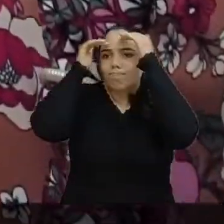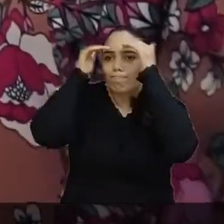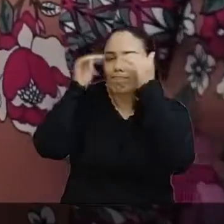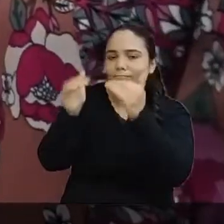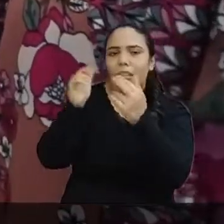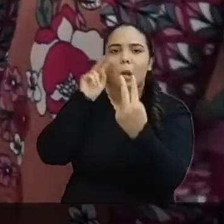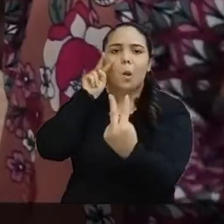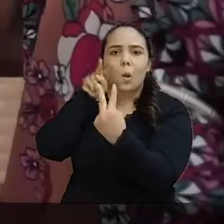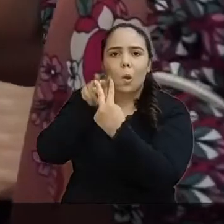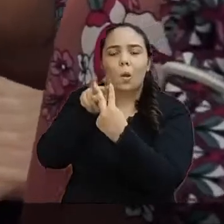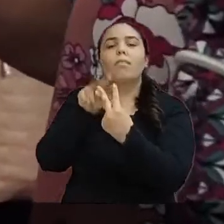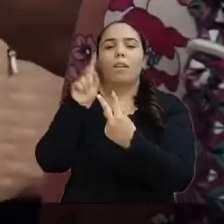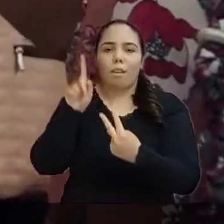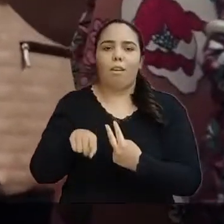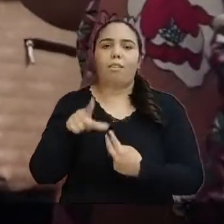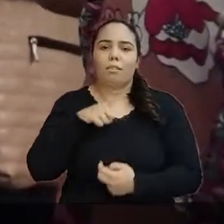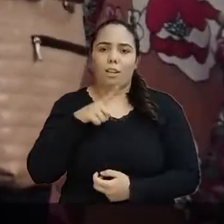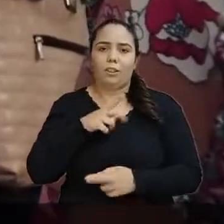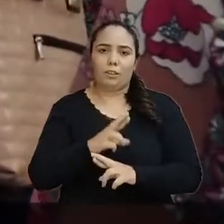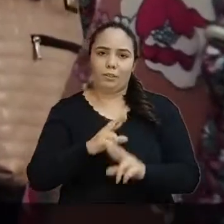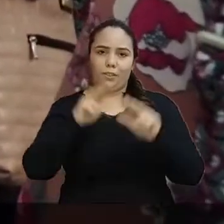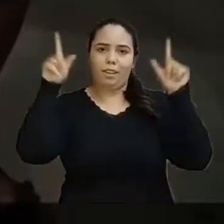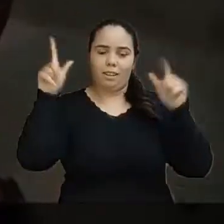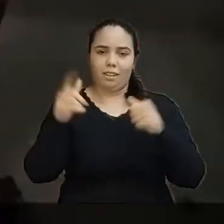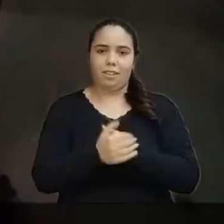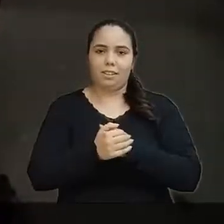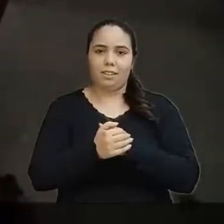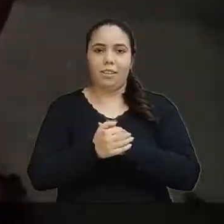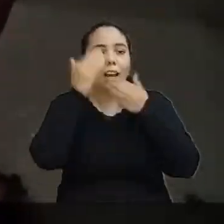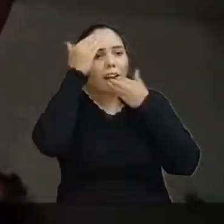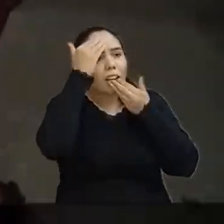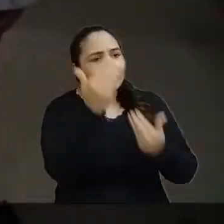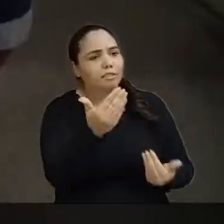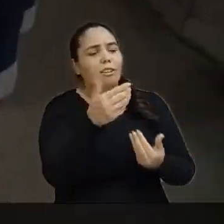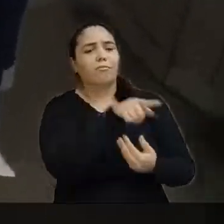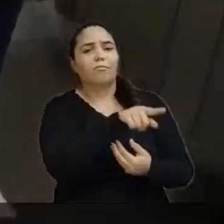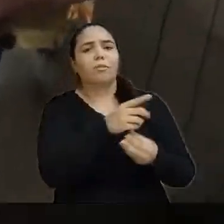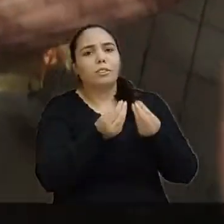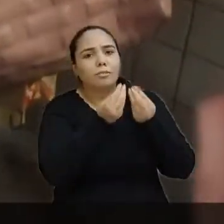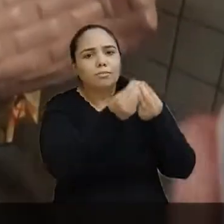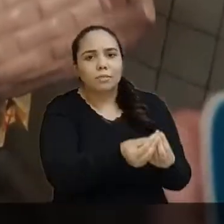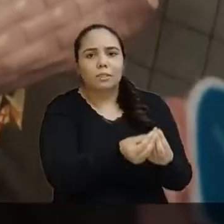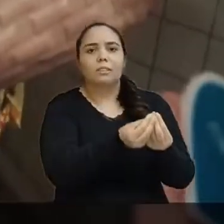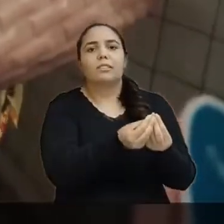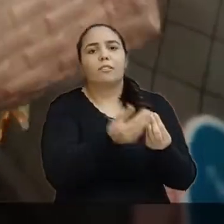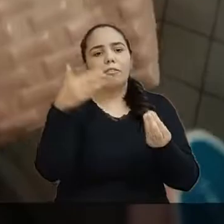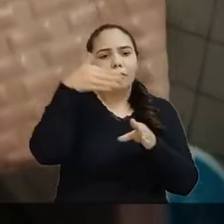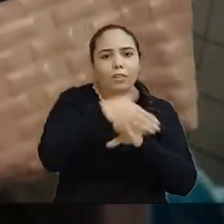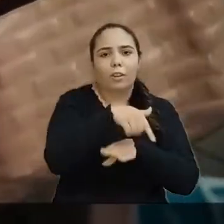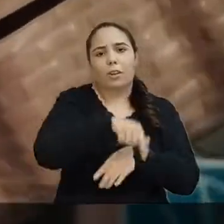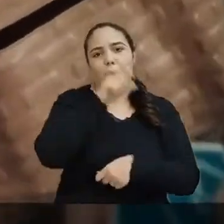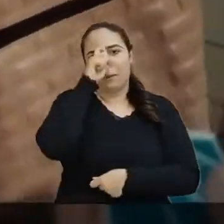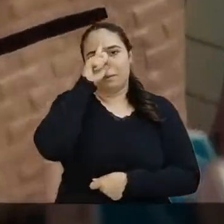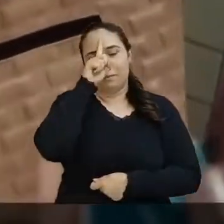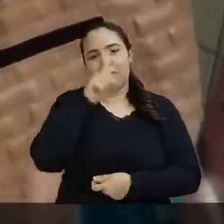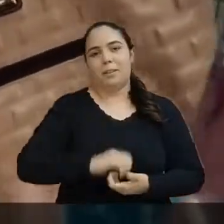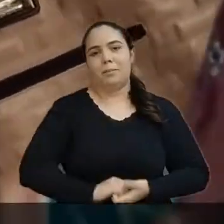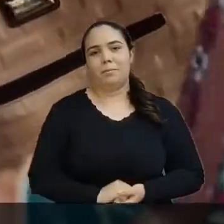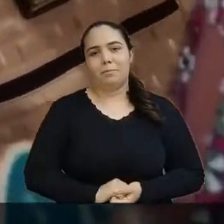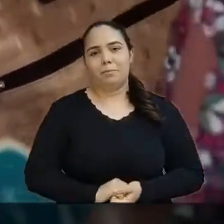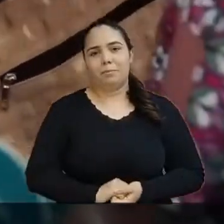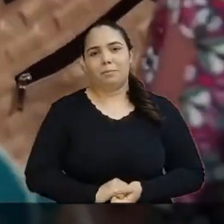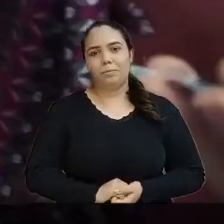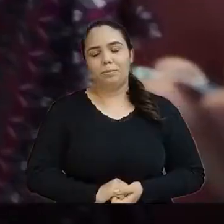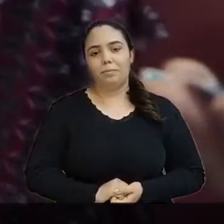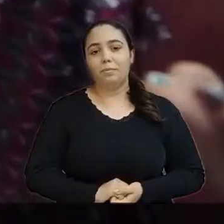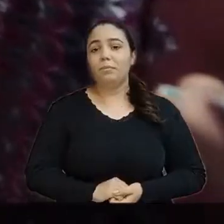mão. Eu sei que isso faz a diferença. Nossa gratidão pelo senhor ser nosso usuário aqui no Hospital São